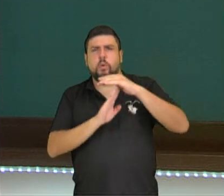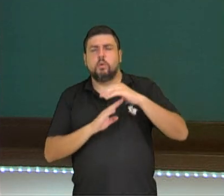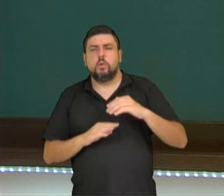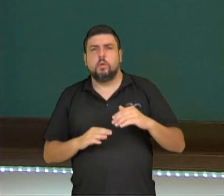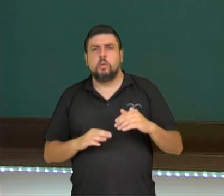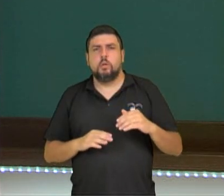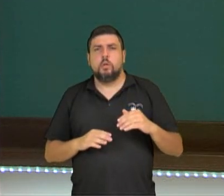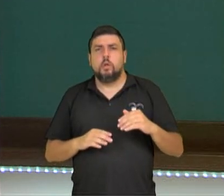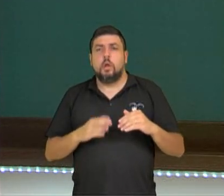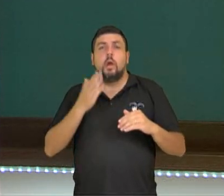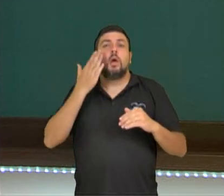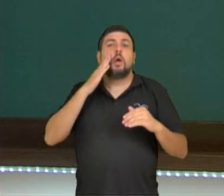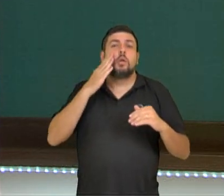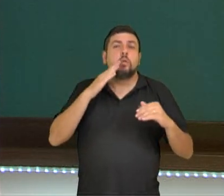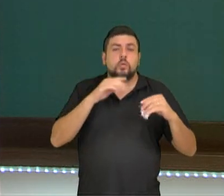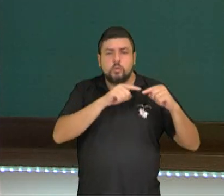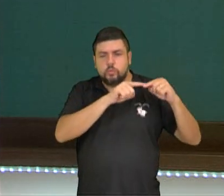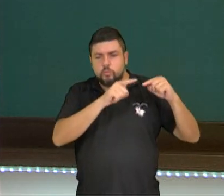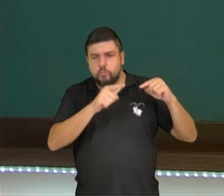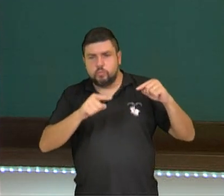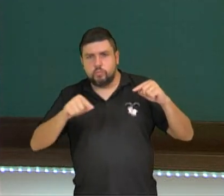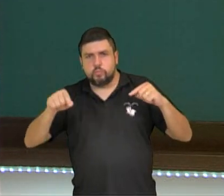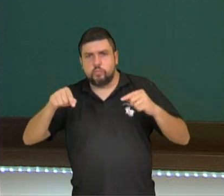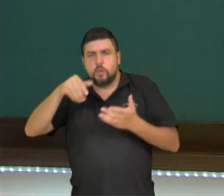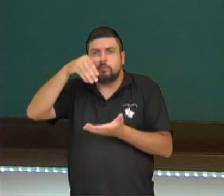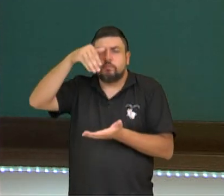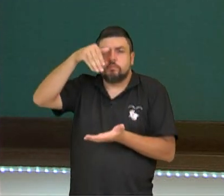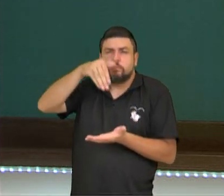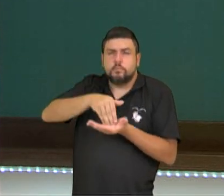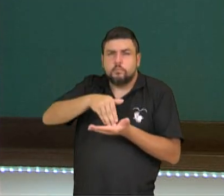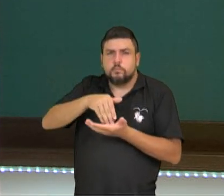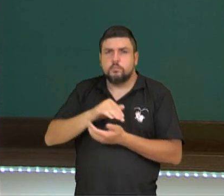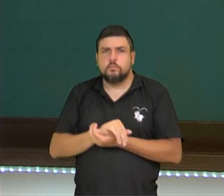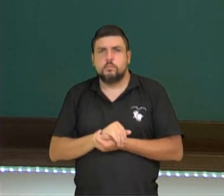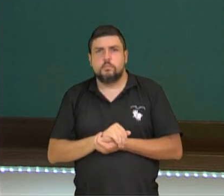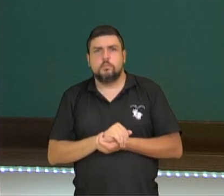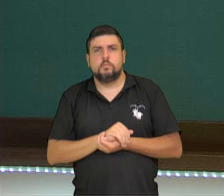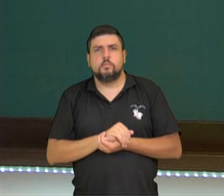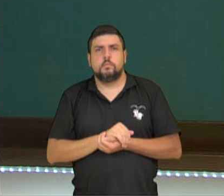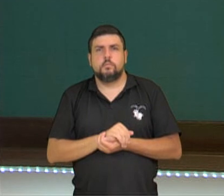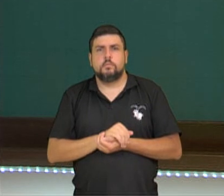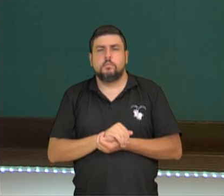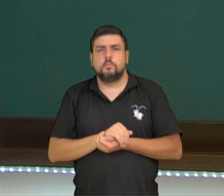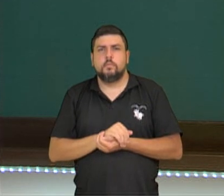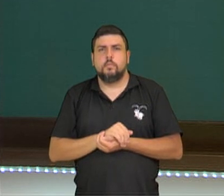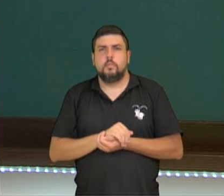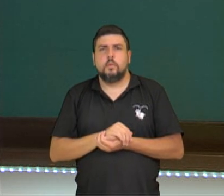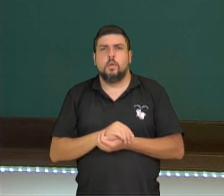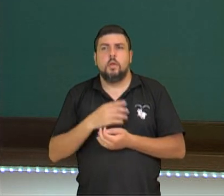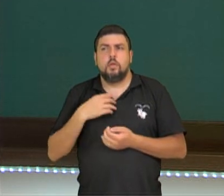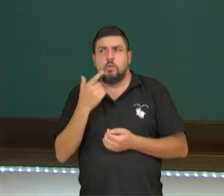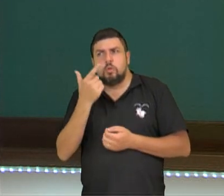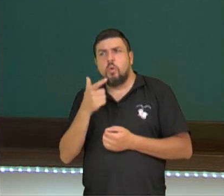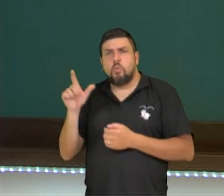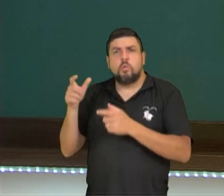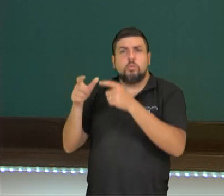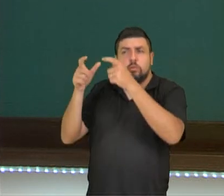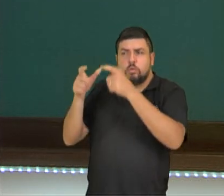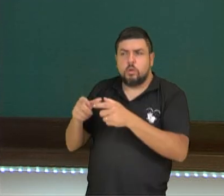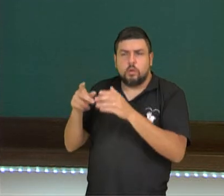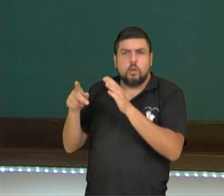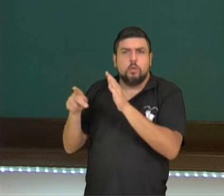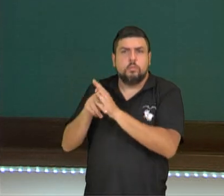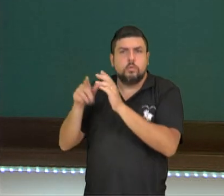indica as temperaturas médias mínimas ali neste lugar. Climograma de outro lugar vai ter